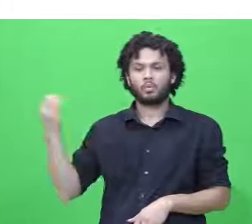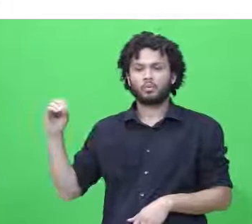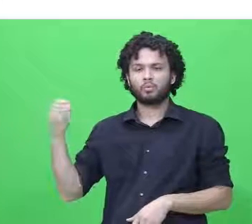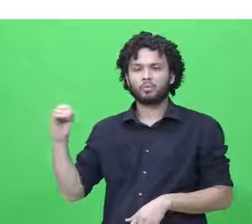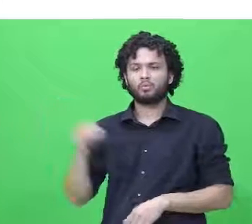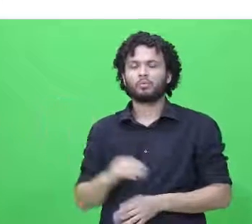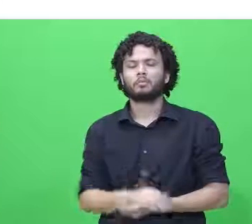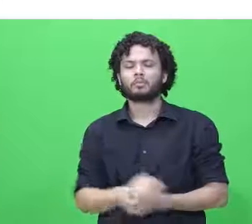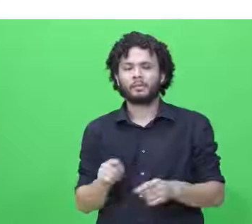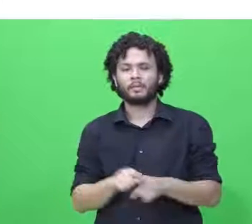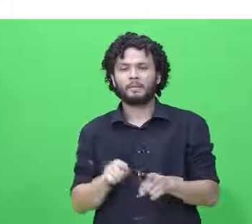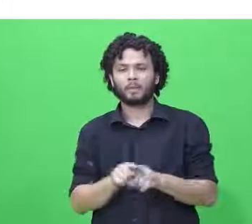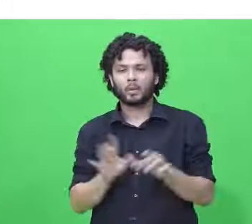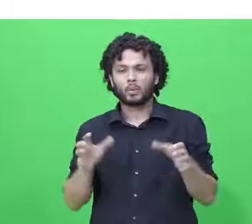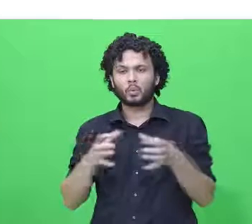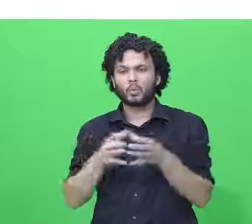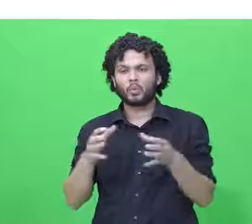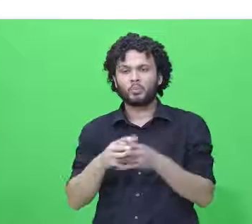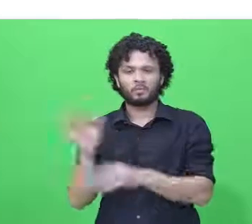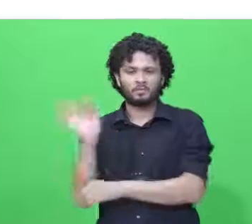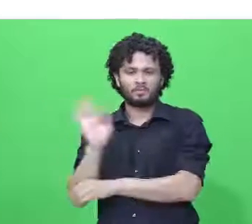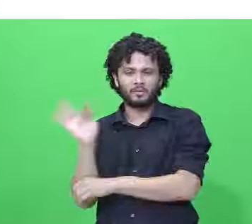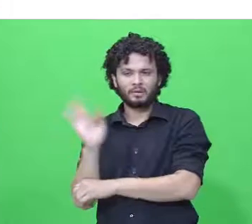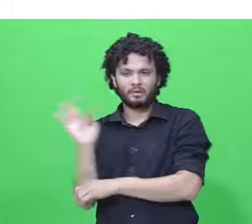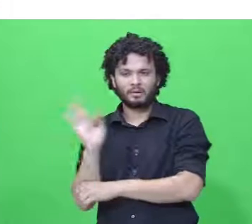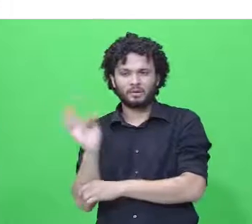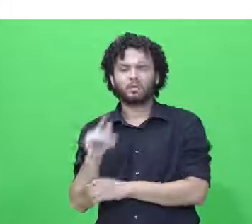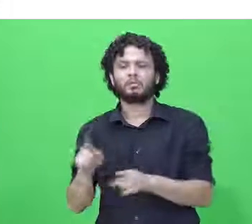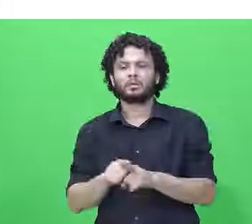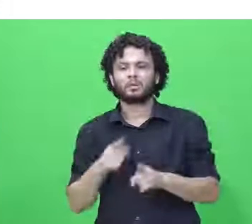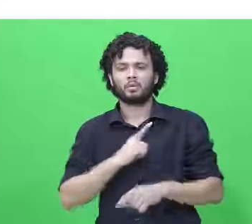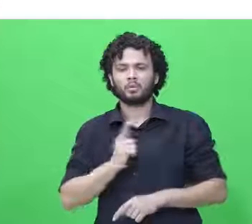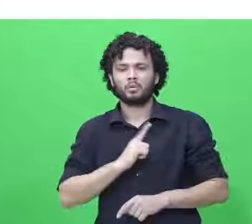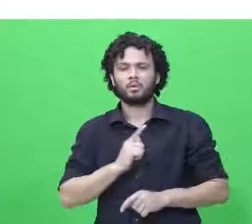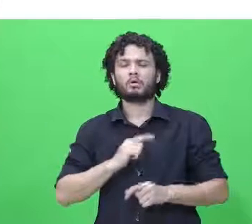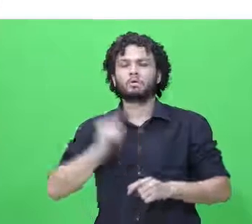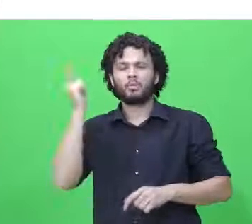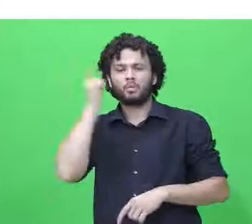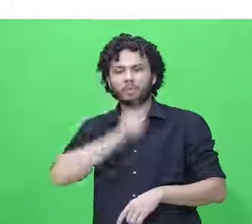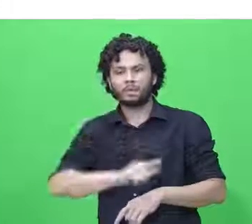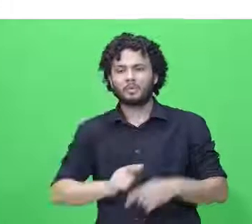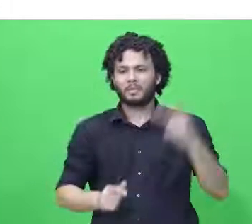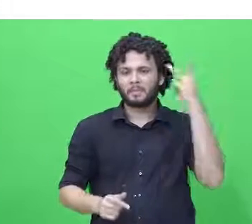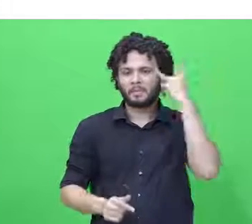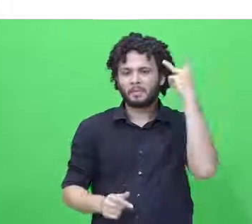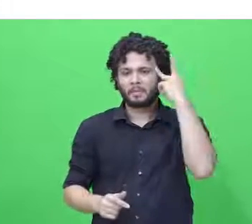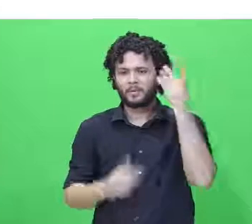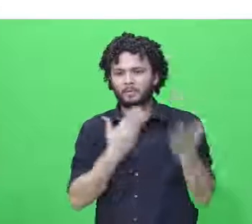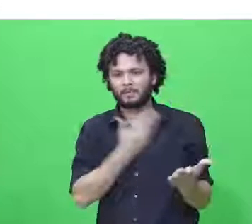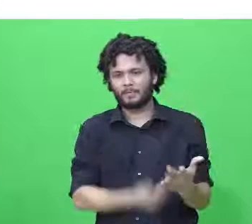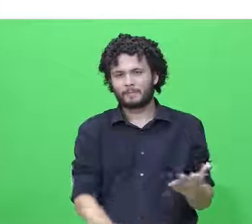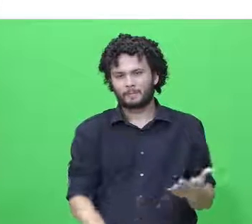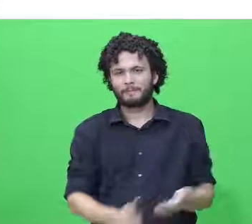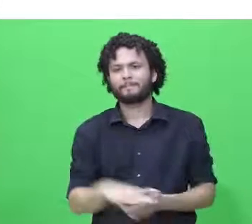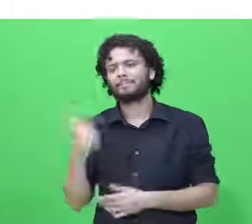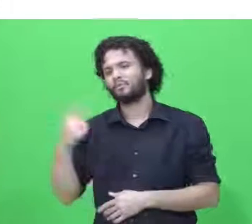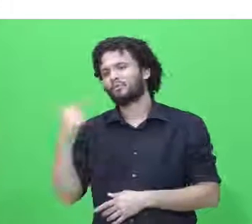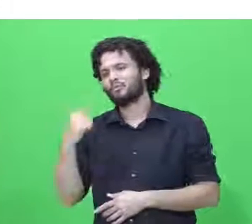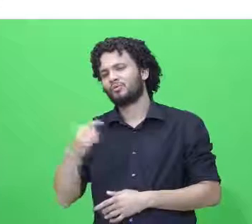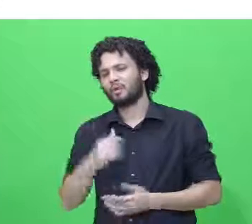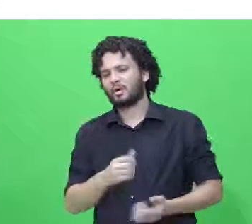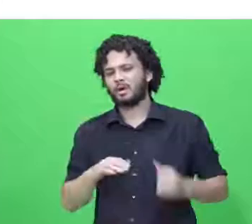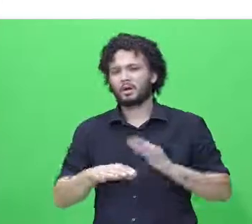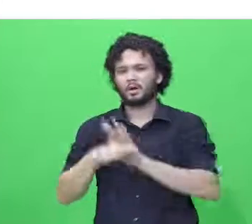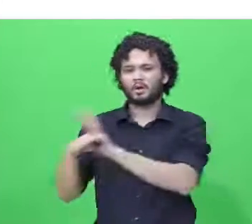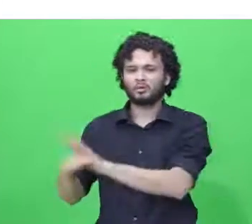tropas, então, federais ligadas ao governo provisório varguistas venceram os paulistas, que não tiveram o apoio de outros